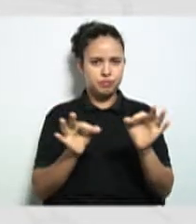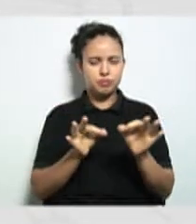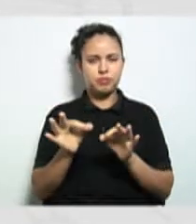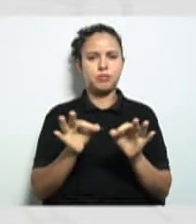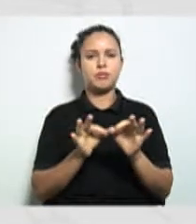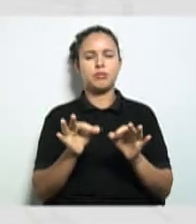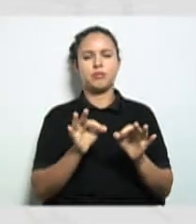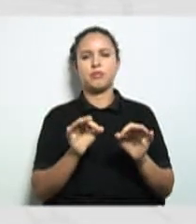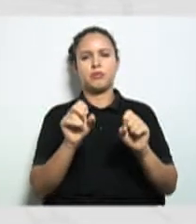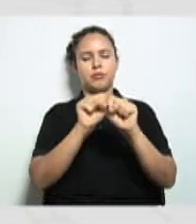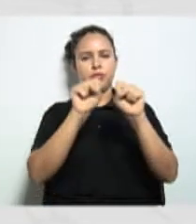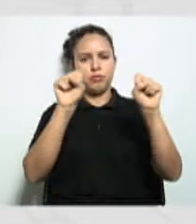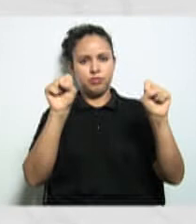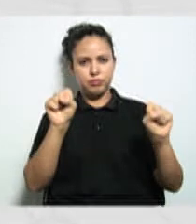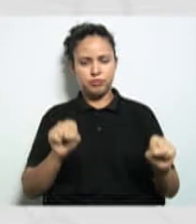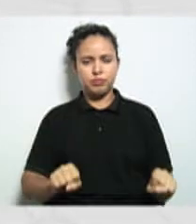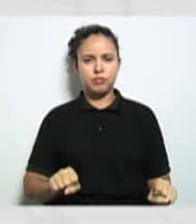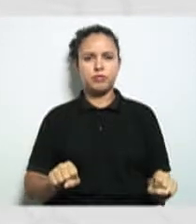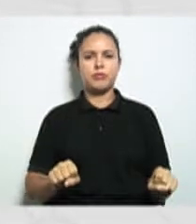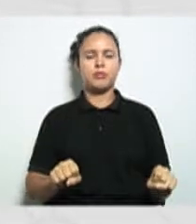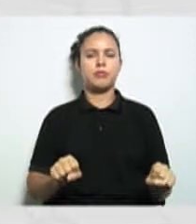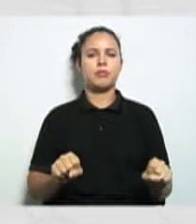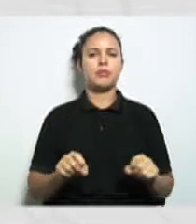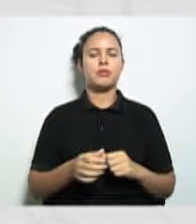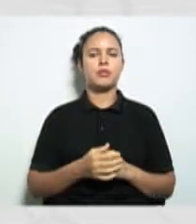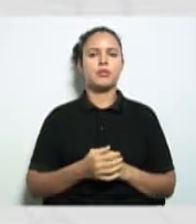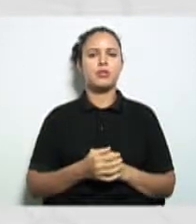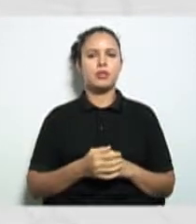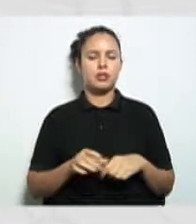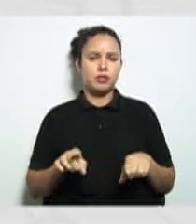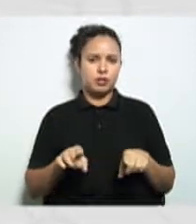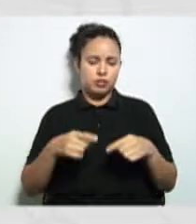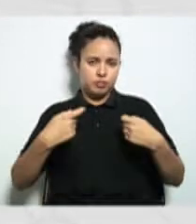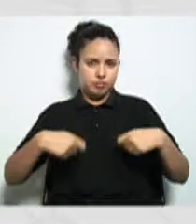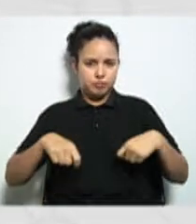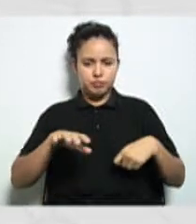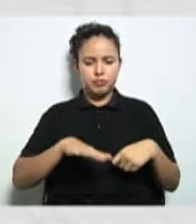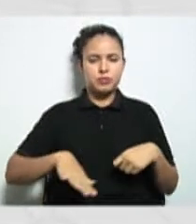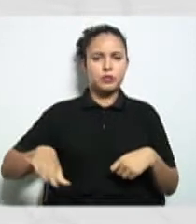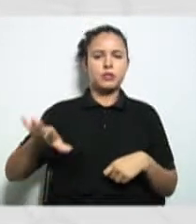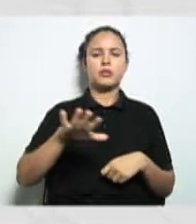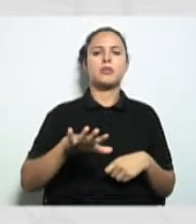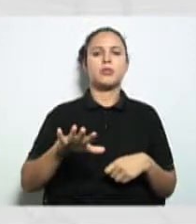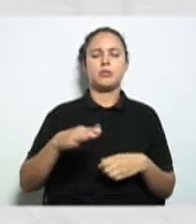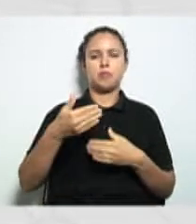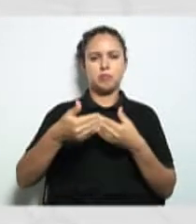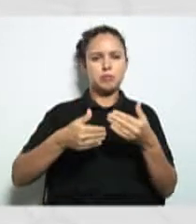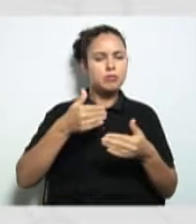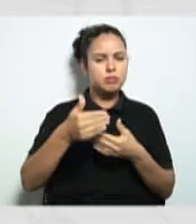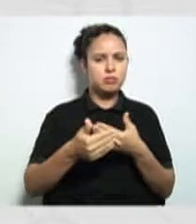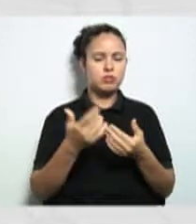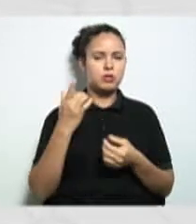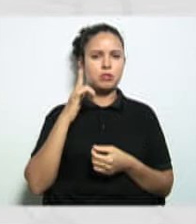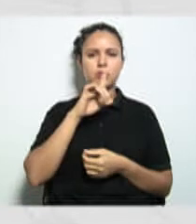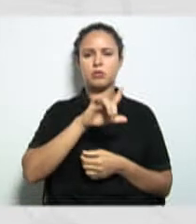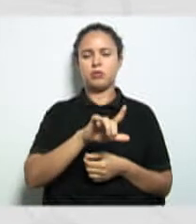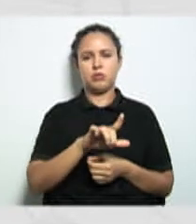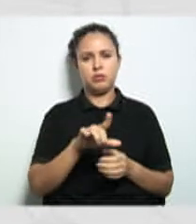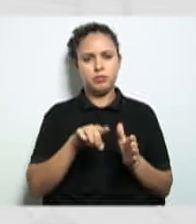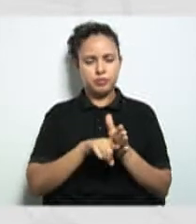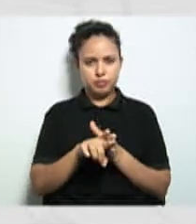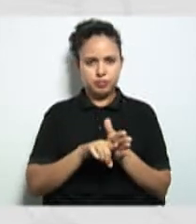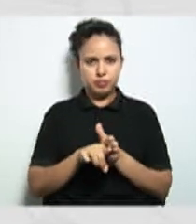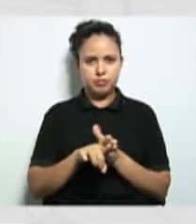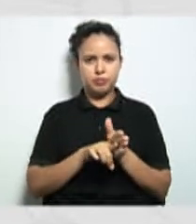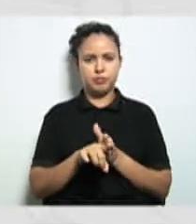organizado, sistematizado, né, precisa de todo procedimento para poder, né, a pesquisa